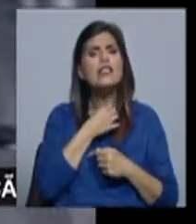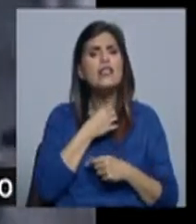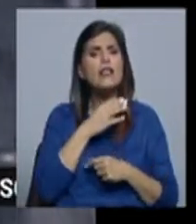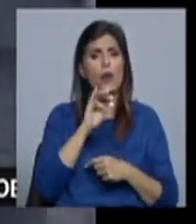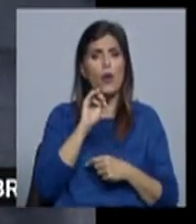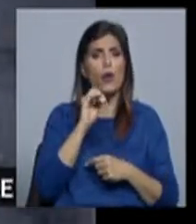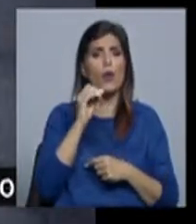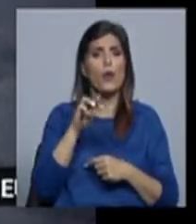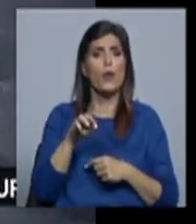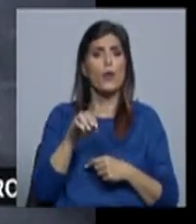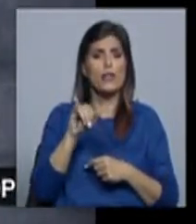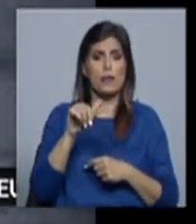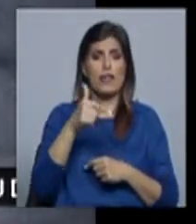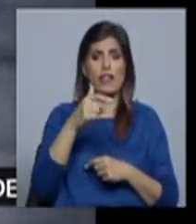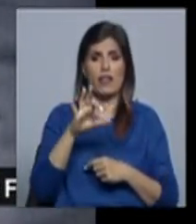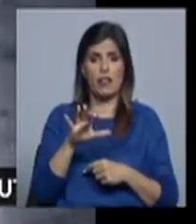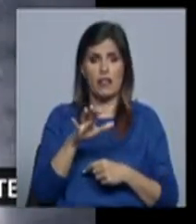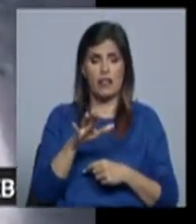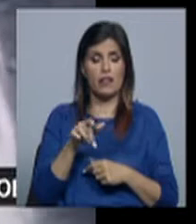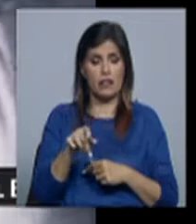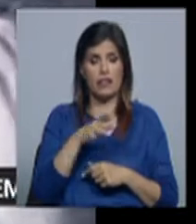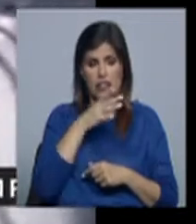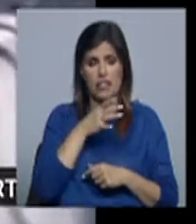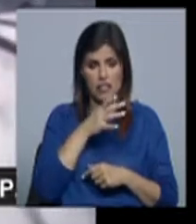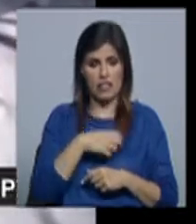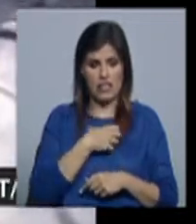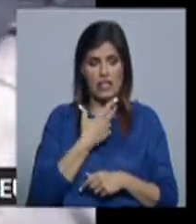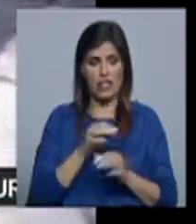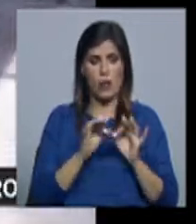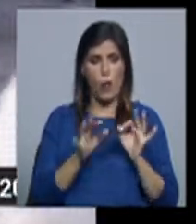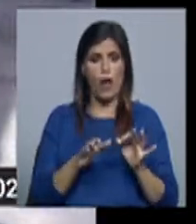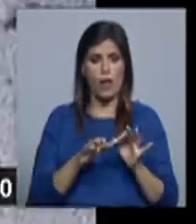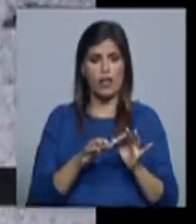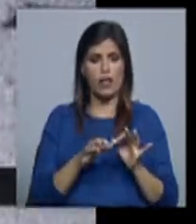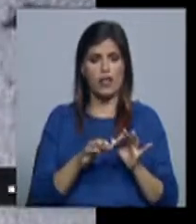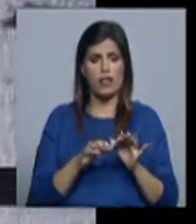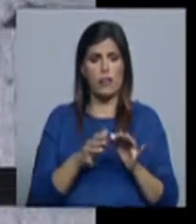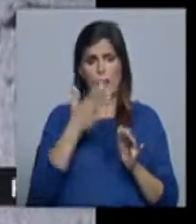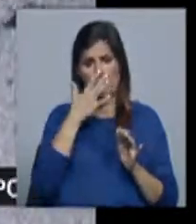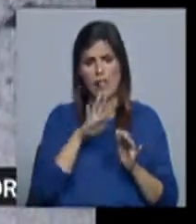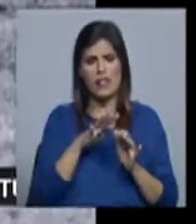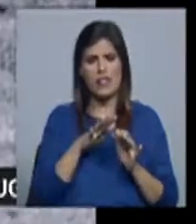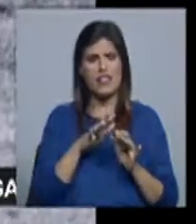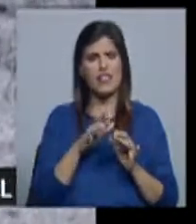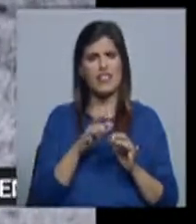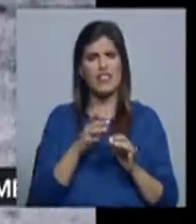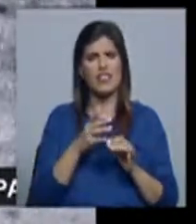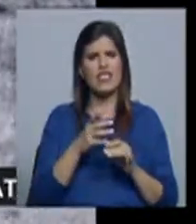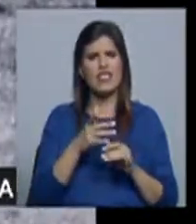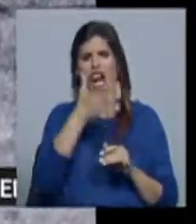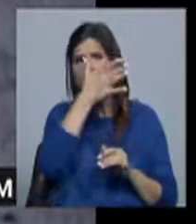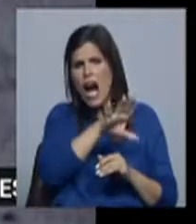dos astronautas da Apollo 17, dizia que aquilo fazia sentir como uma febre de feno lunar. E, portanto, aquilo é